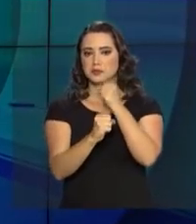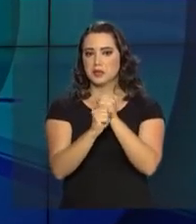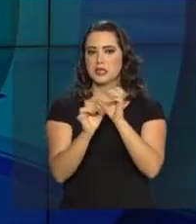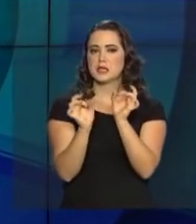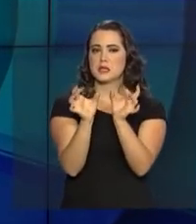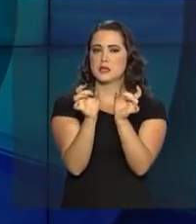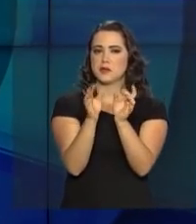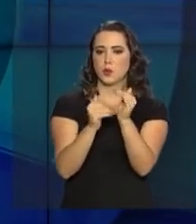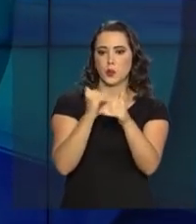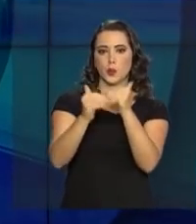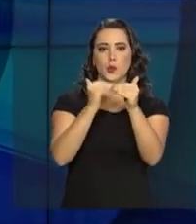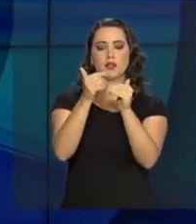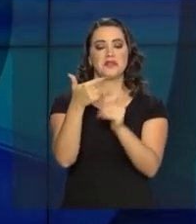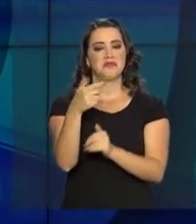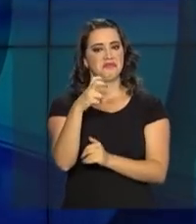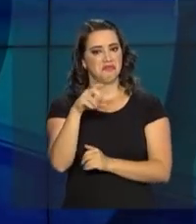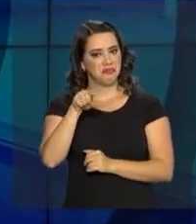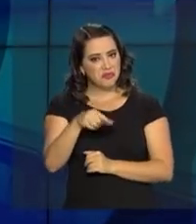passado, as vendas cresceram